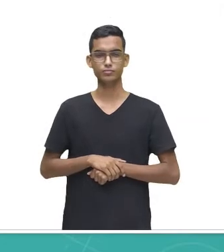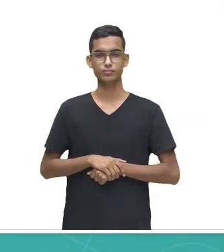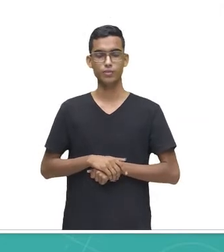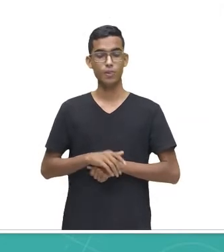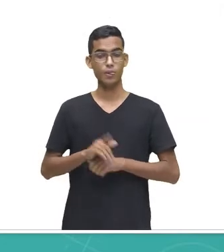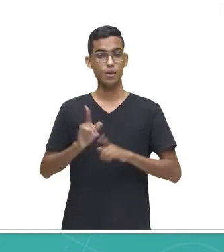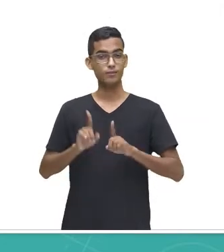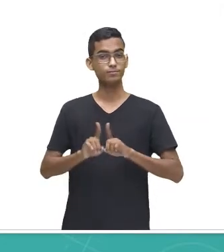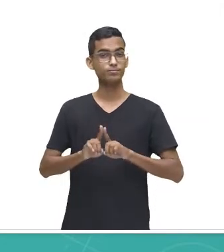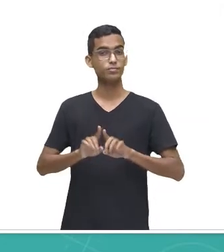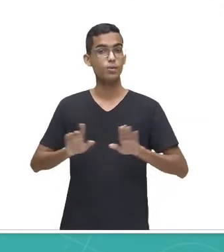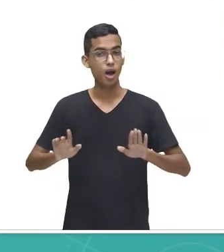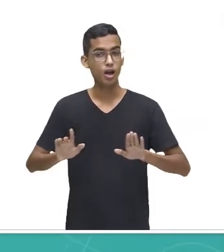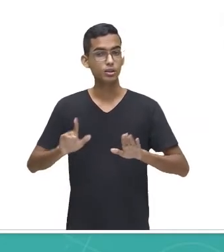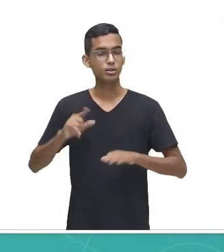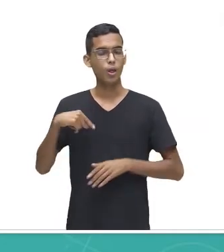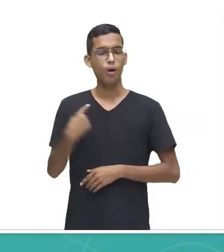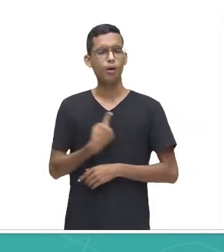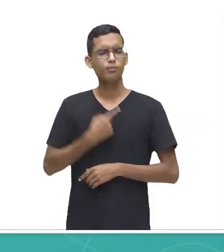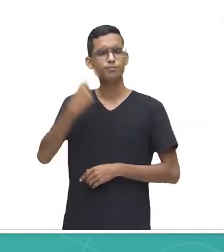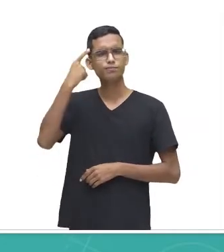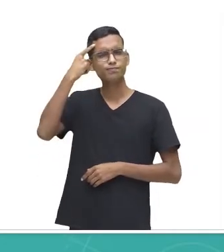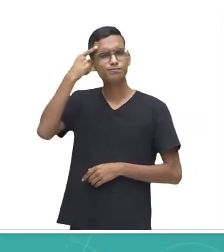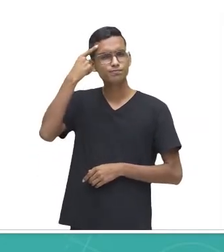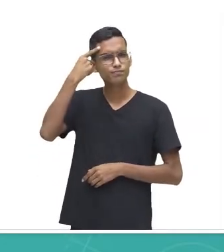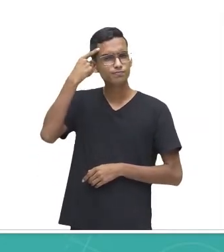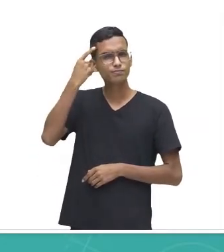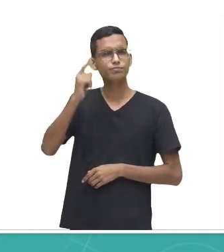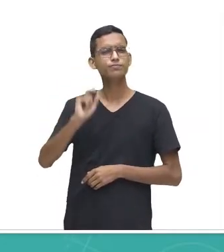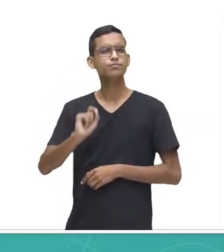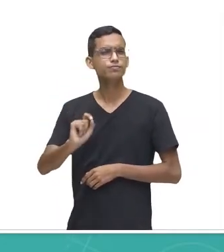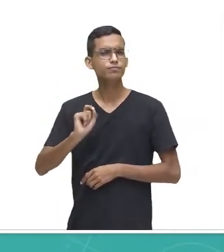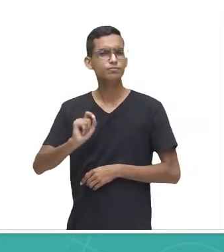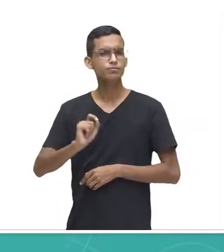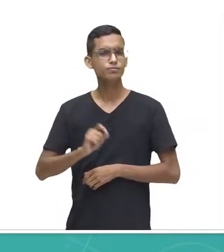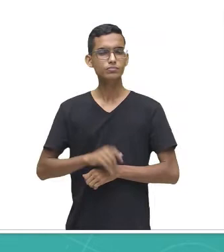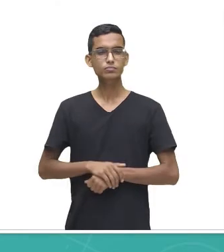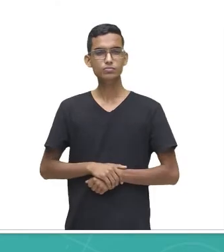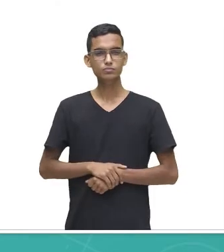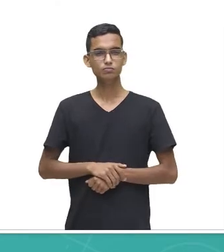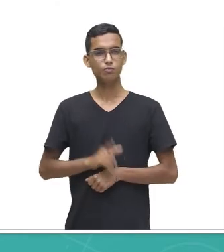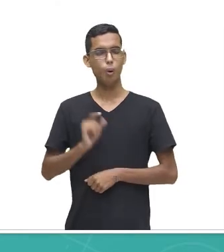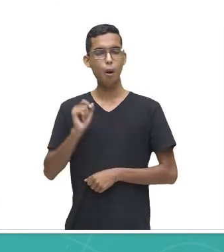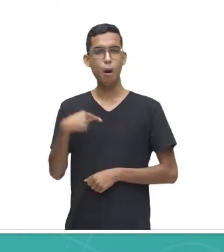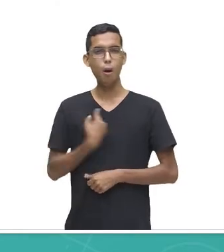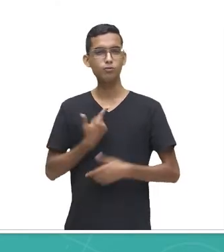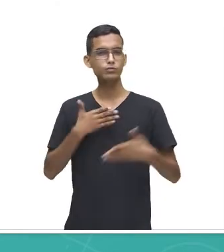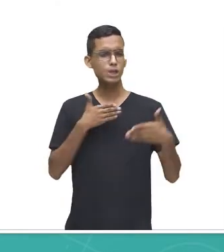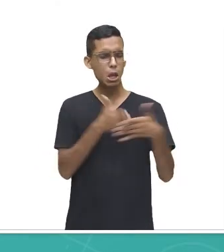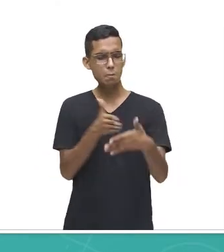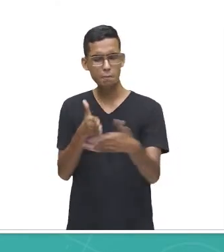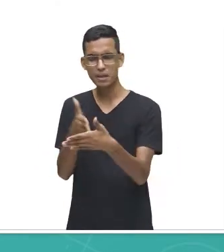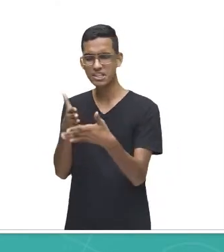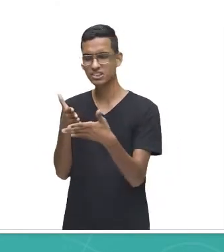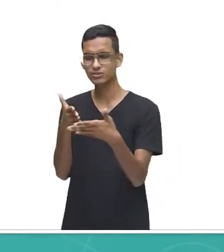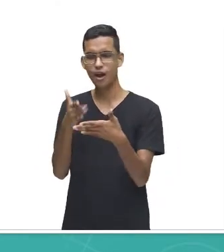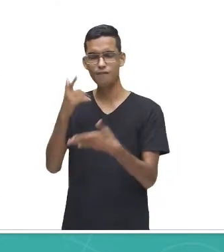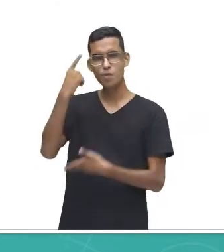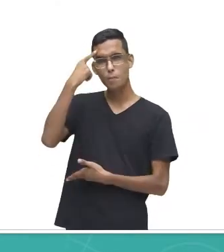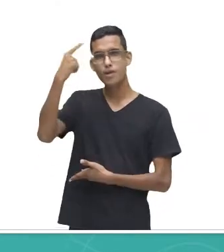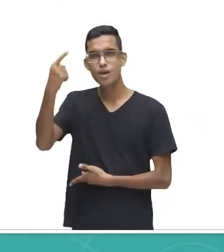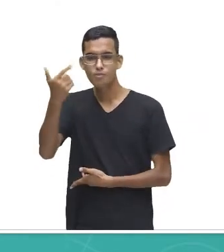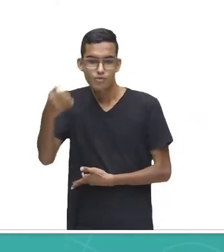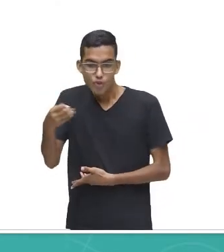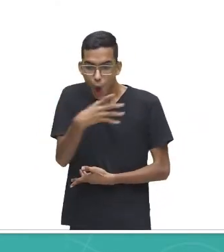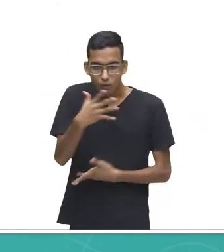Mas a gente tem que pensar o seguinte: e o que nos impede de ver e aceitar novas ideias?